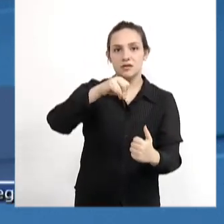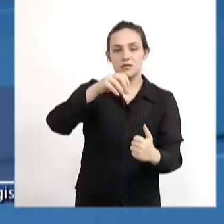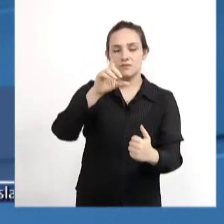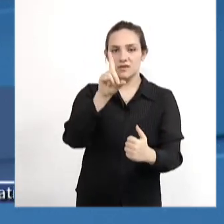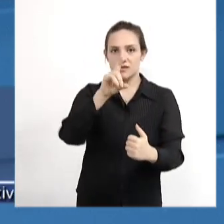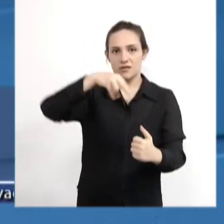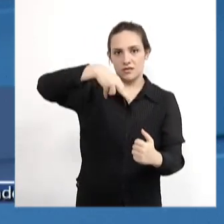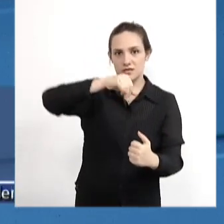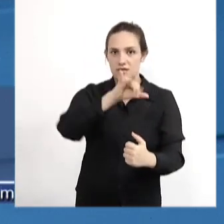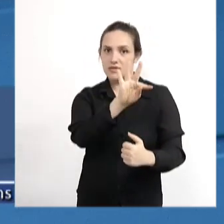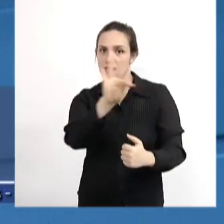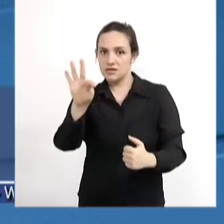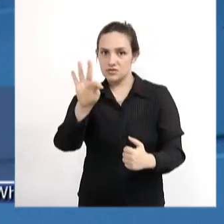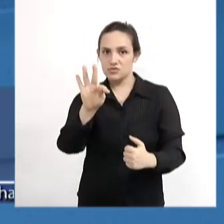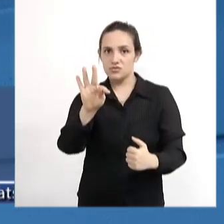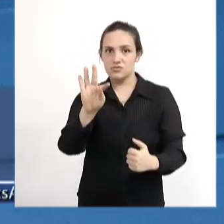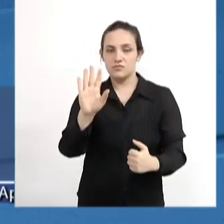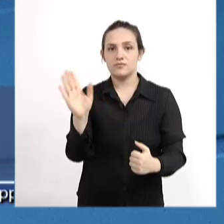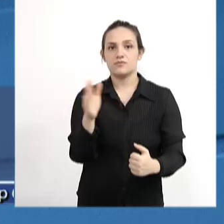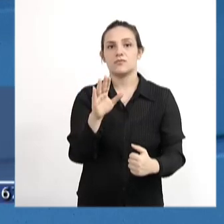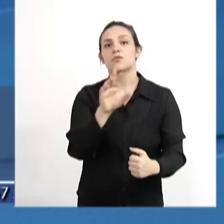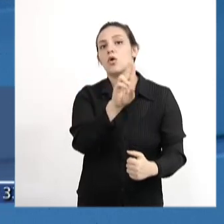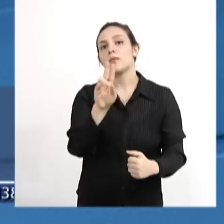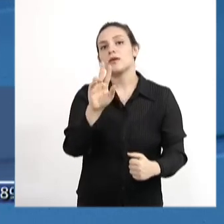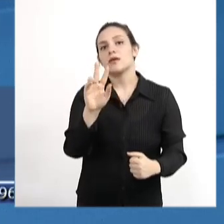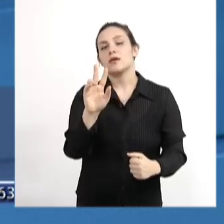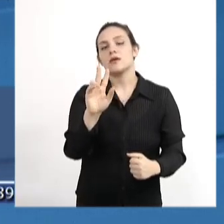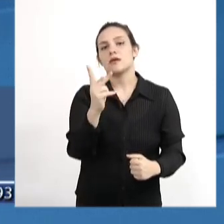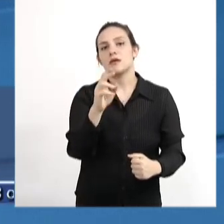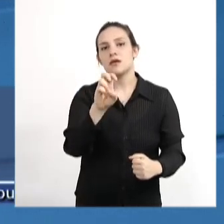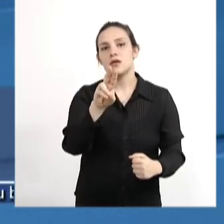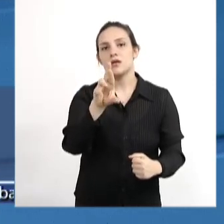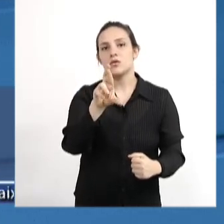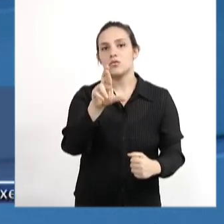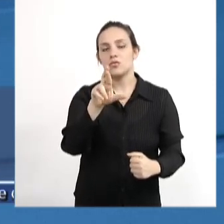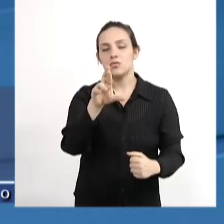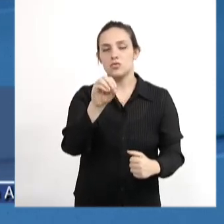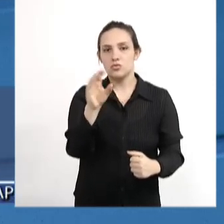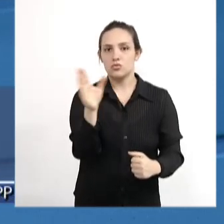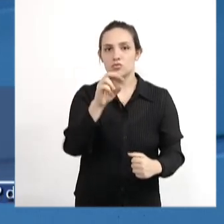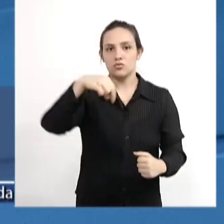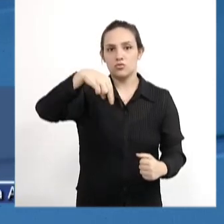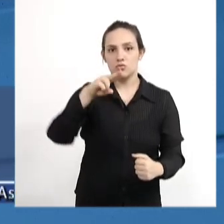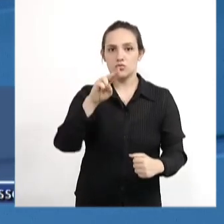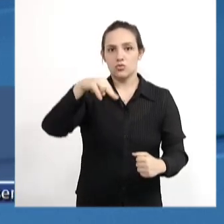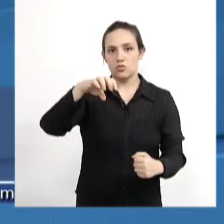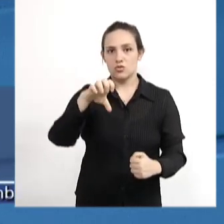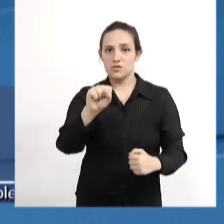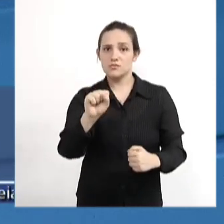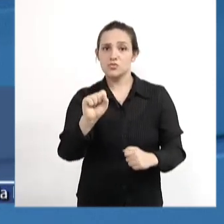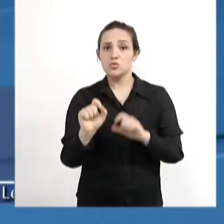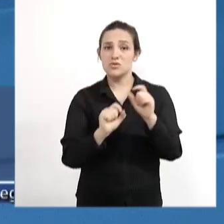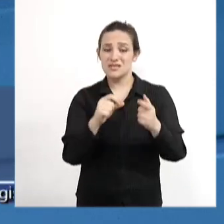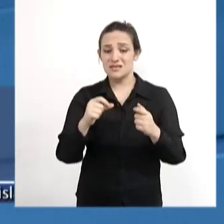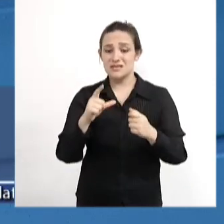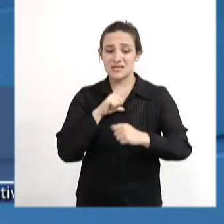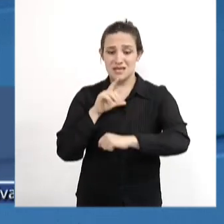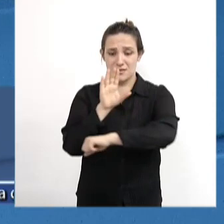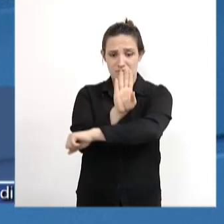DENIT-MS, Euro Nunes Varanes Júnior, solicitando o recapeamento